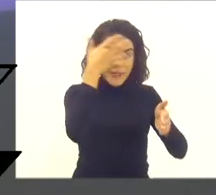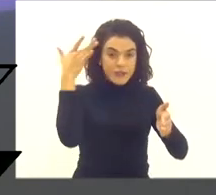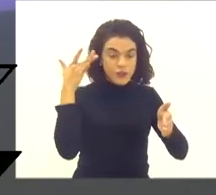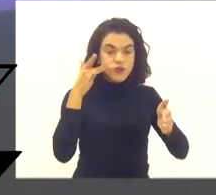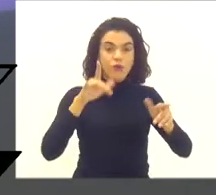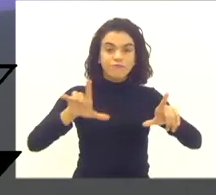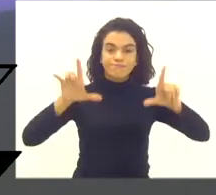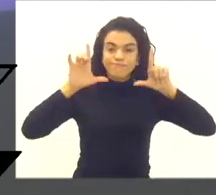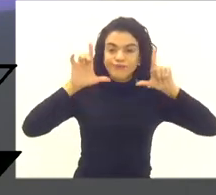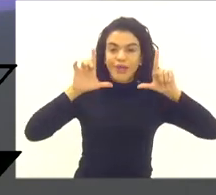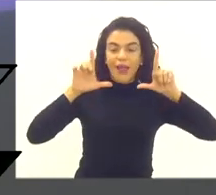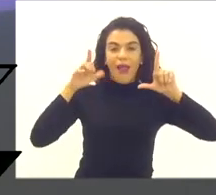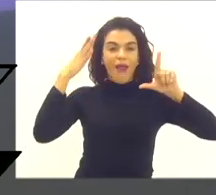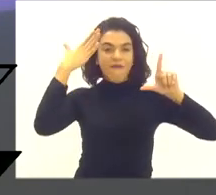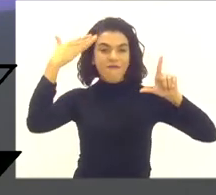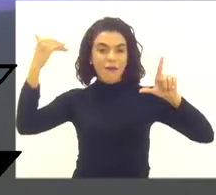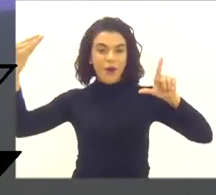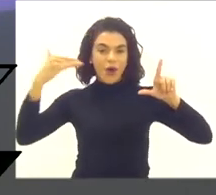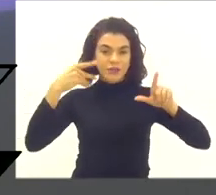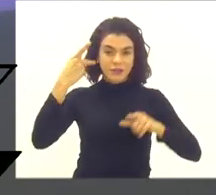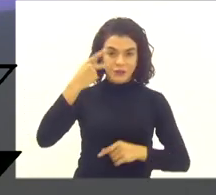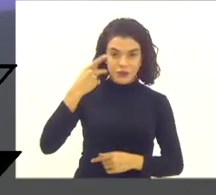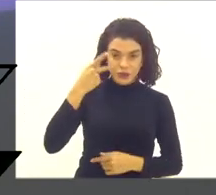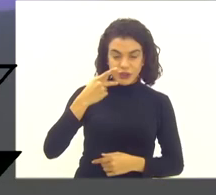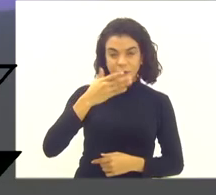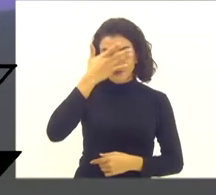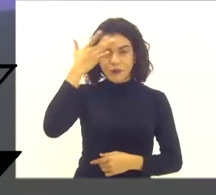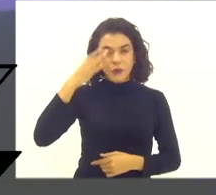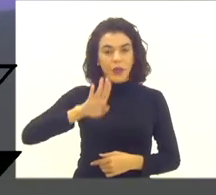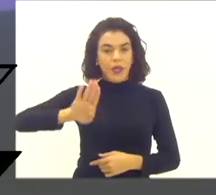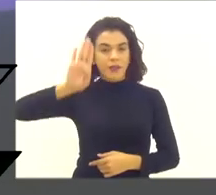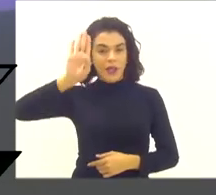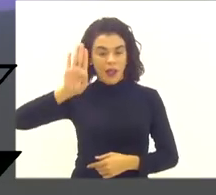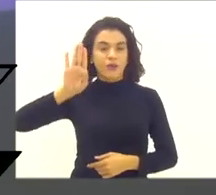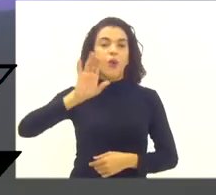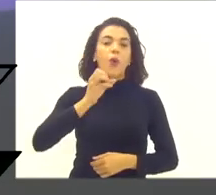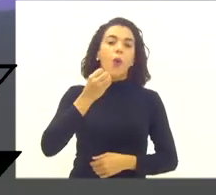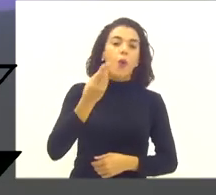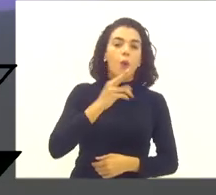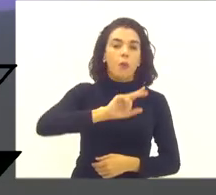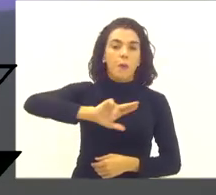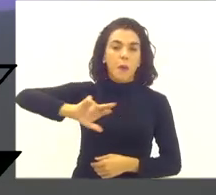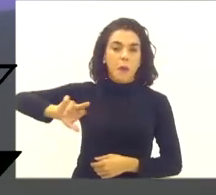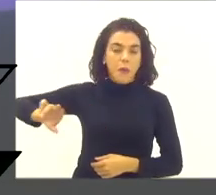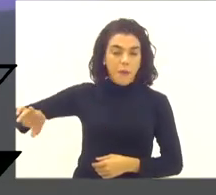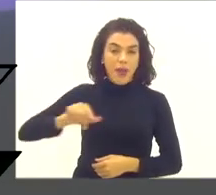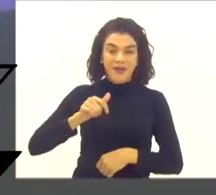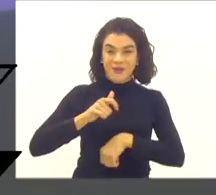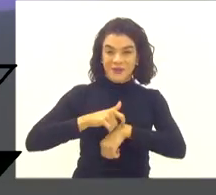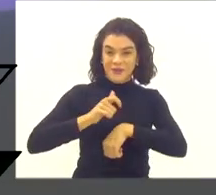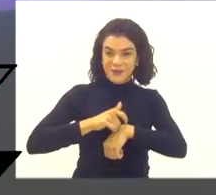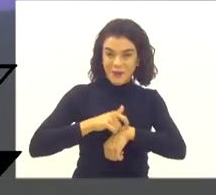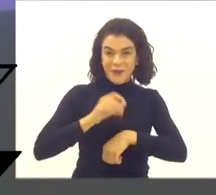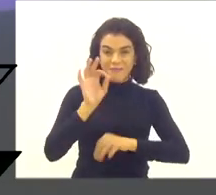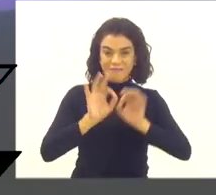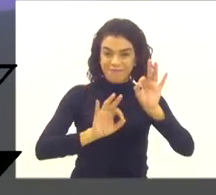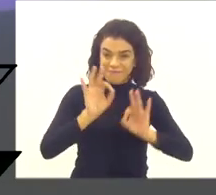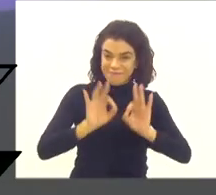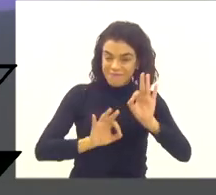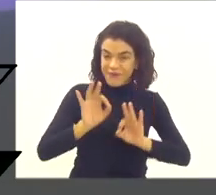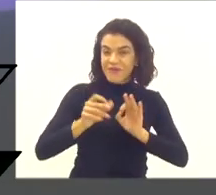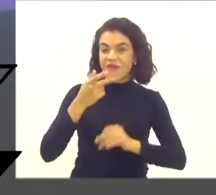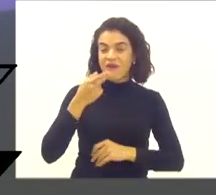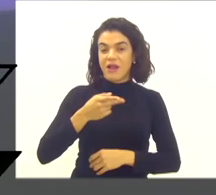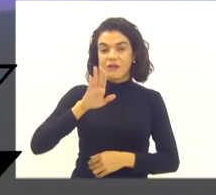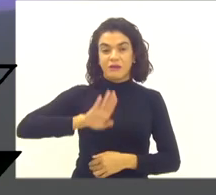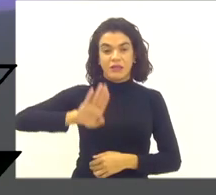né da política candidato ou outros né naquele momento da elaboração do guia a gente tava falando